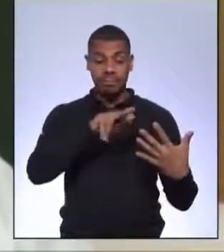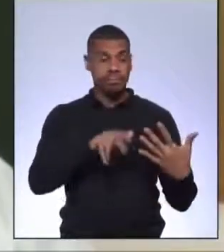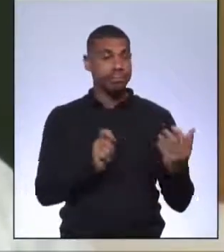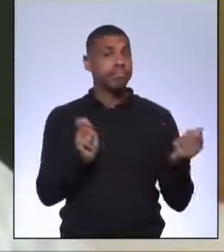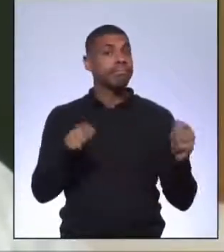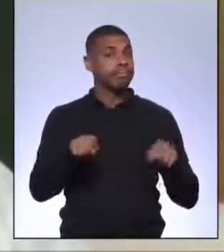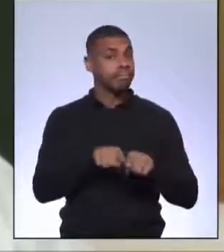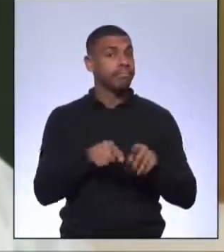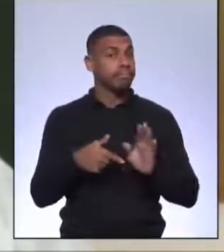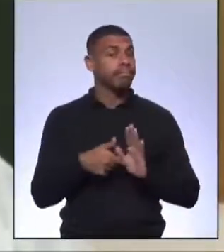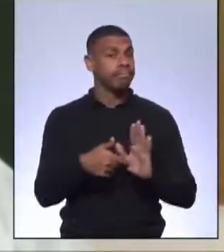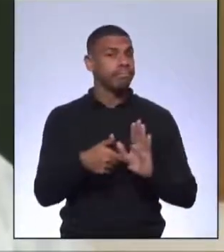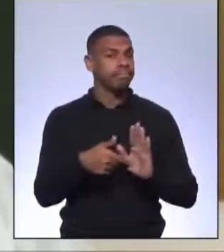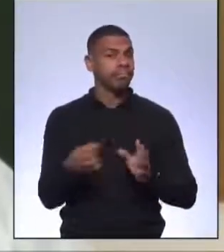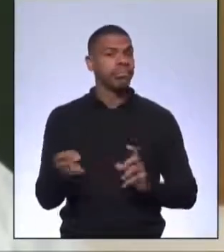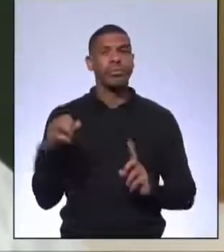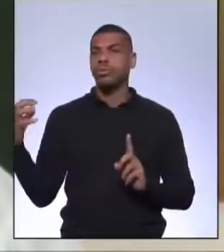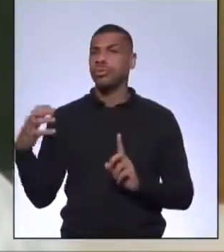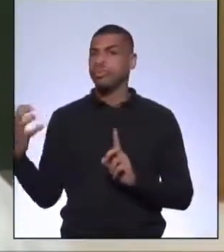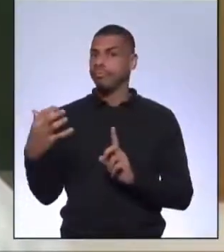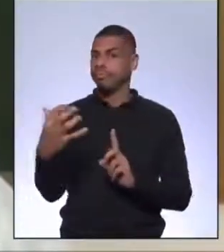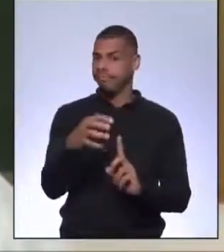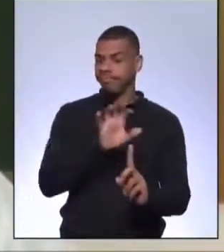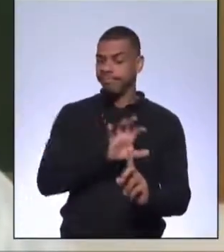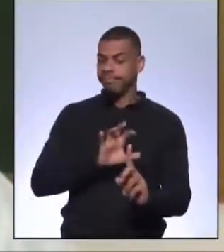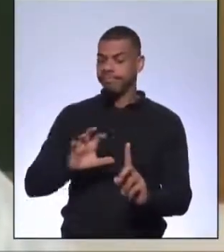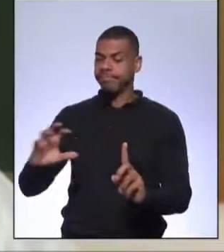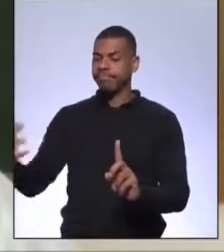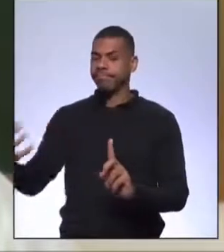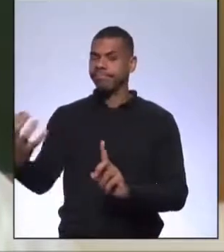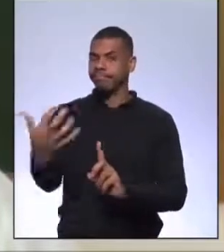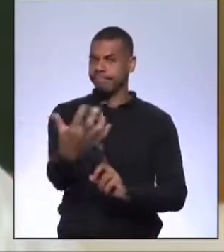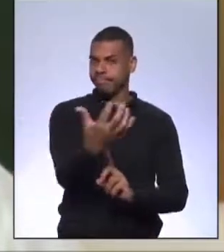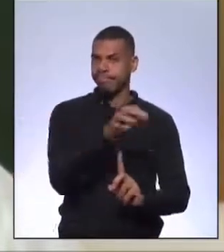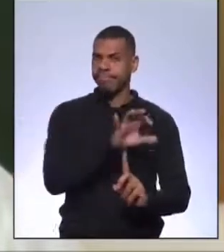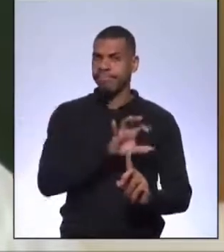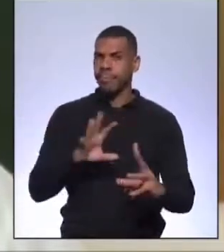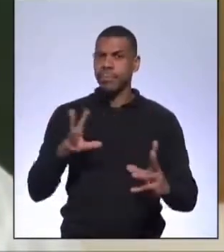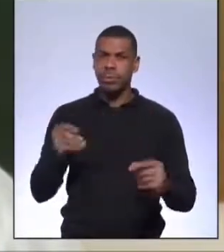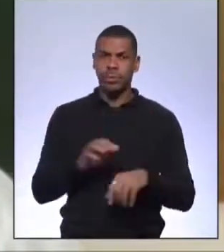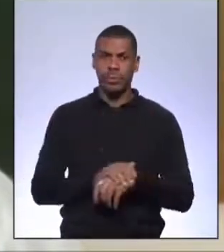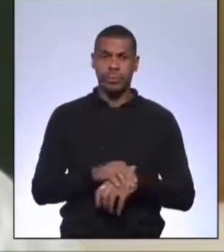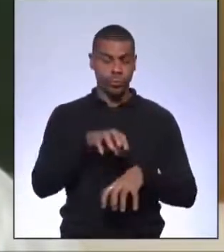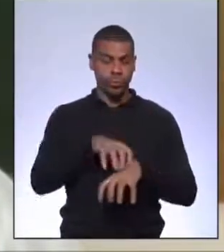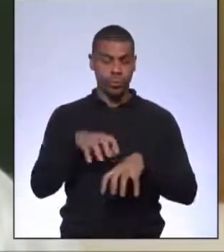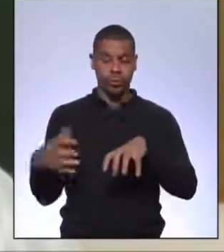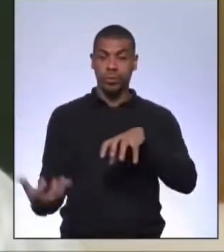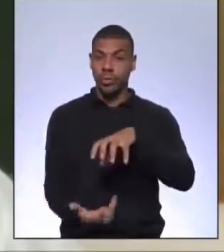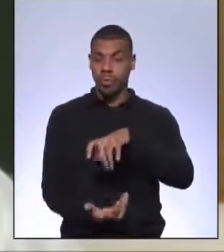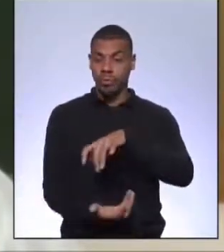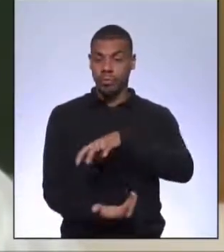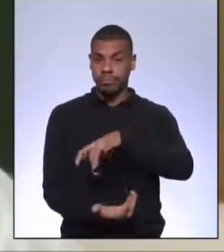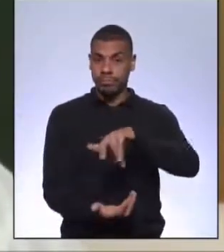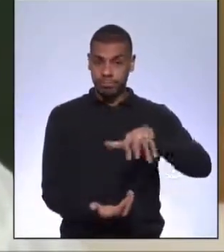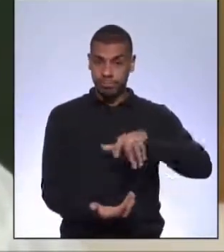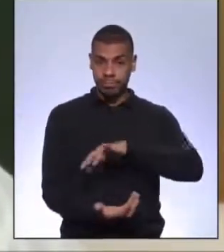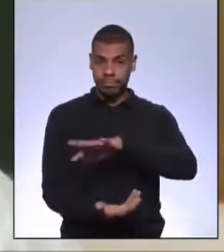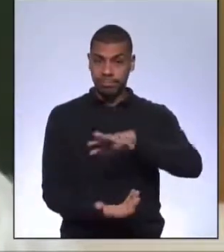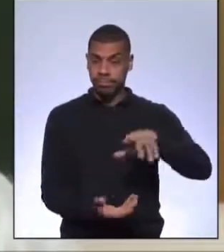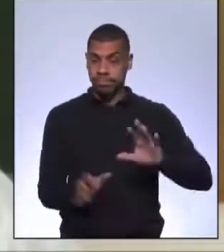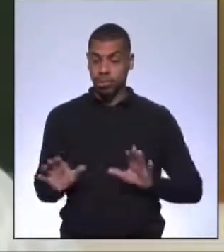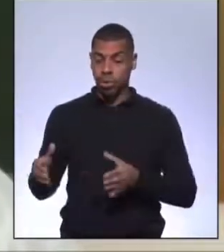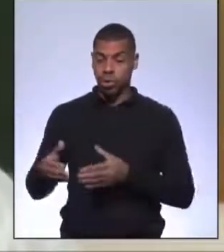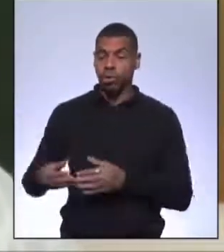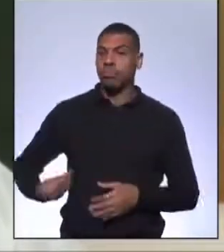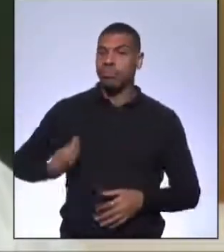vão trazer essa influência aí para eu não ter o mesmo ser vivo em todo lugar, não ter o mesmo ecossistema em todo lugar.